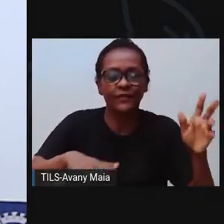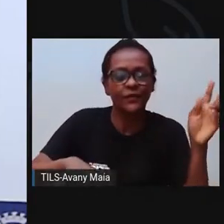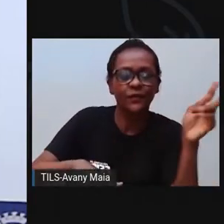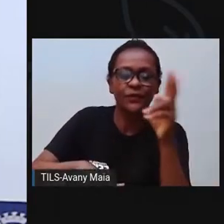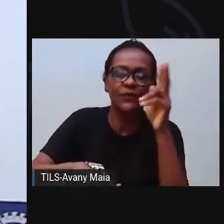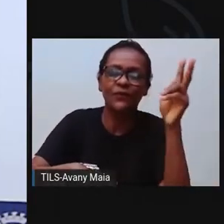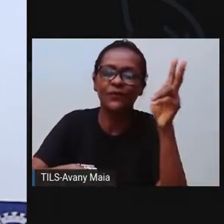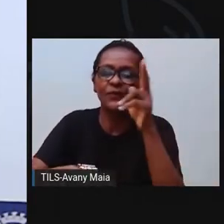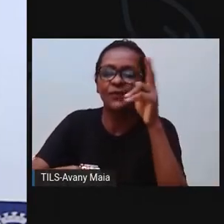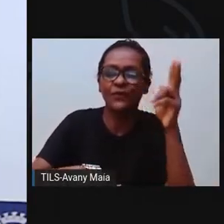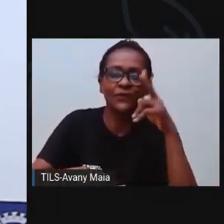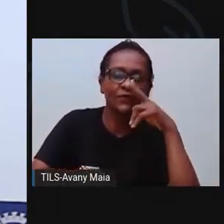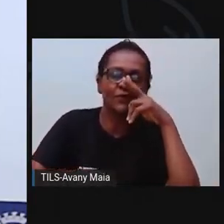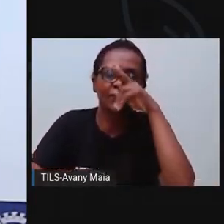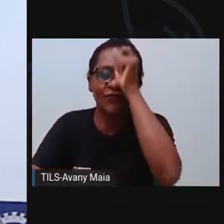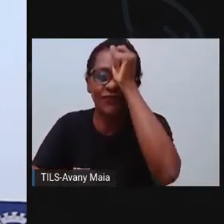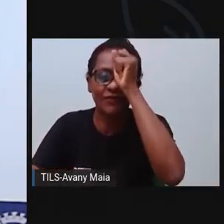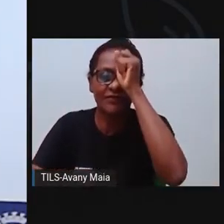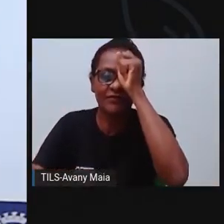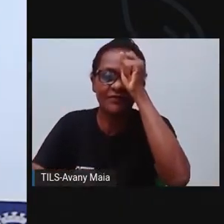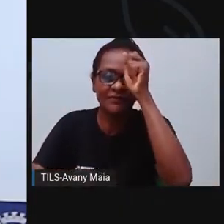ficou mais forte?